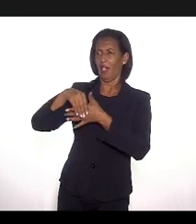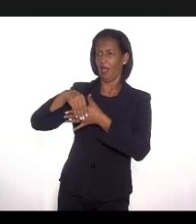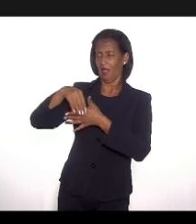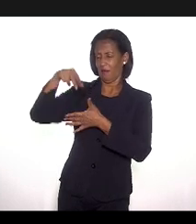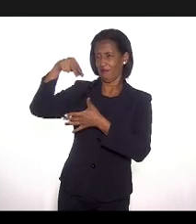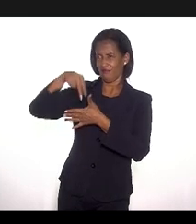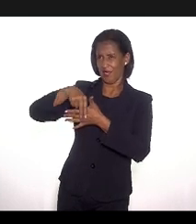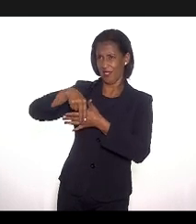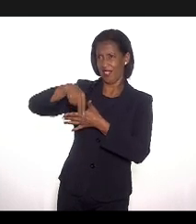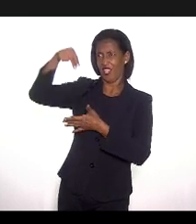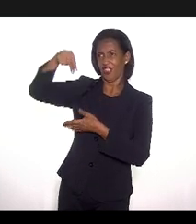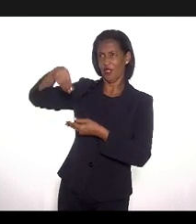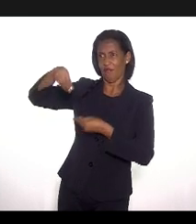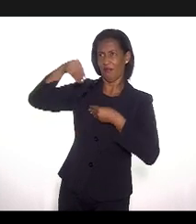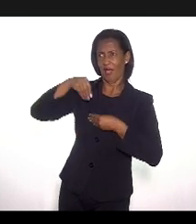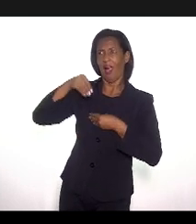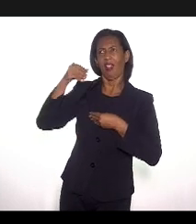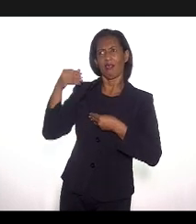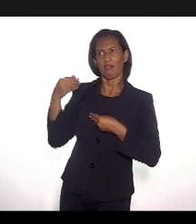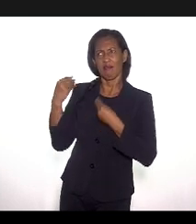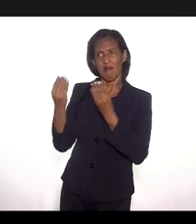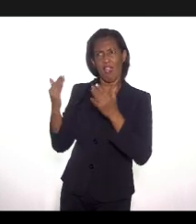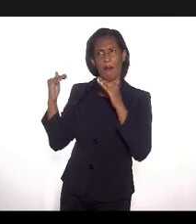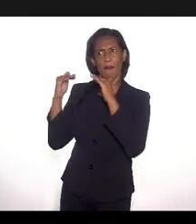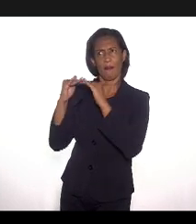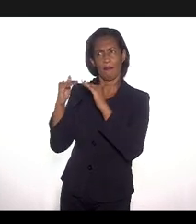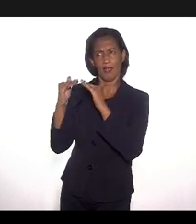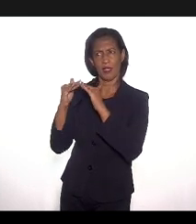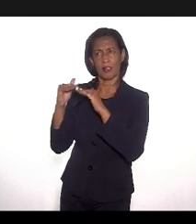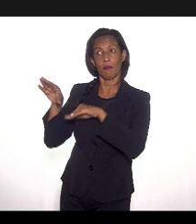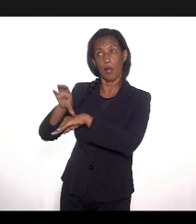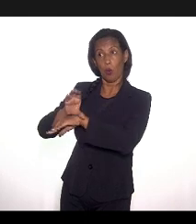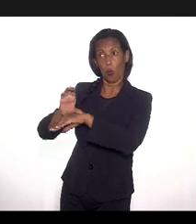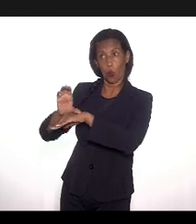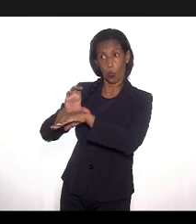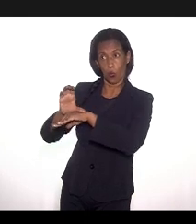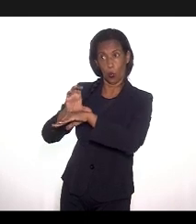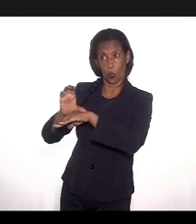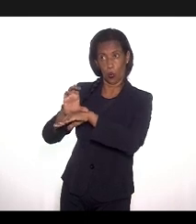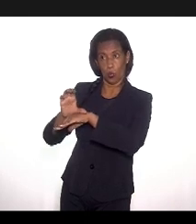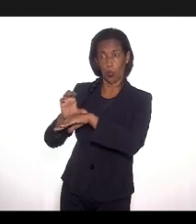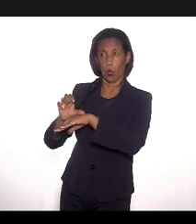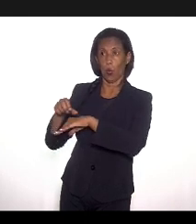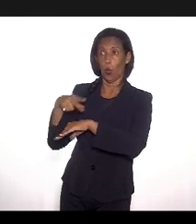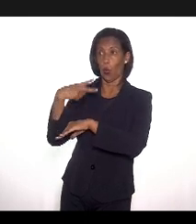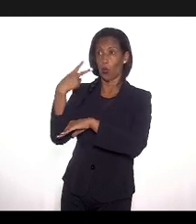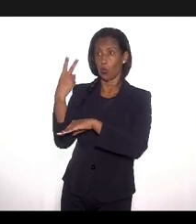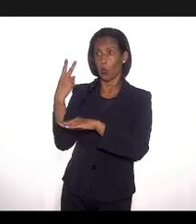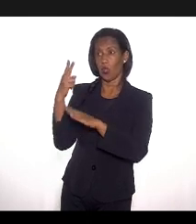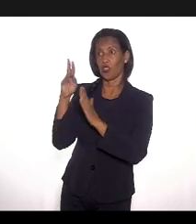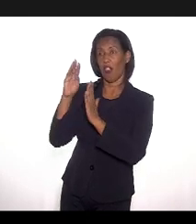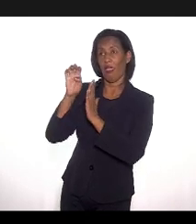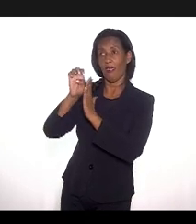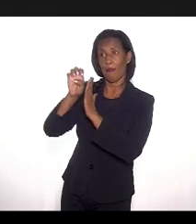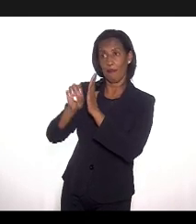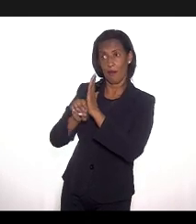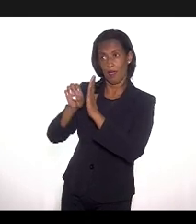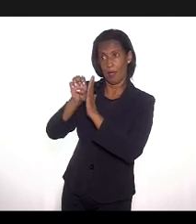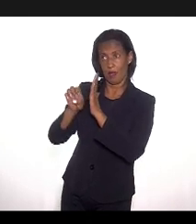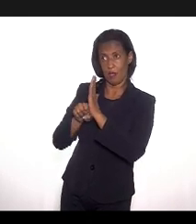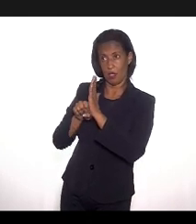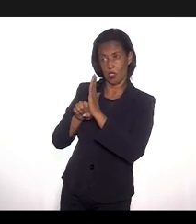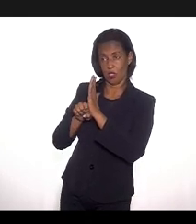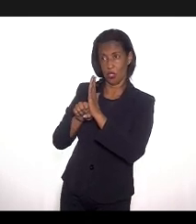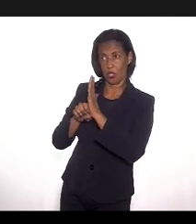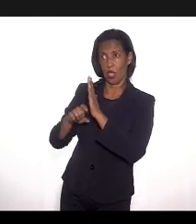dar o parecer pela constitucionalidade, com duas emendas expressivas aos